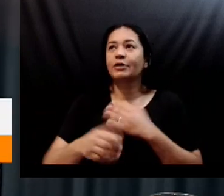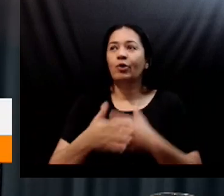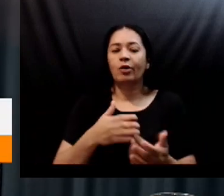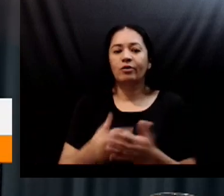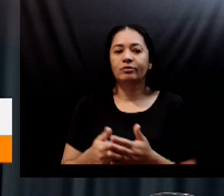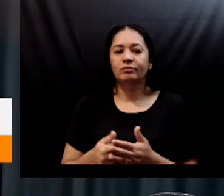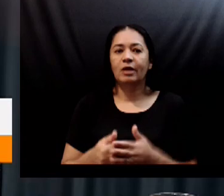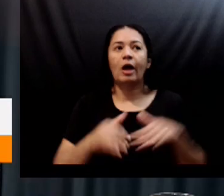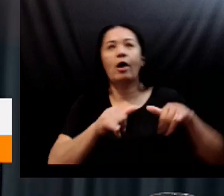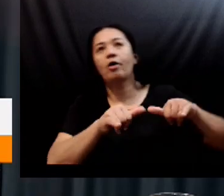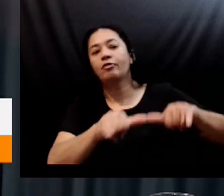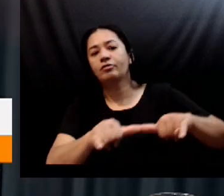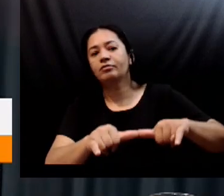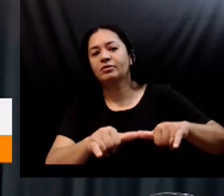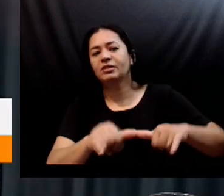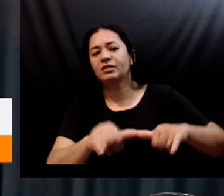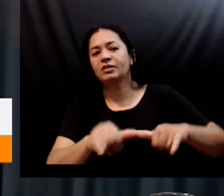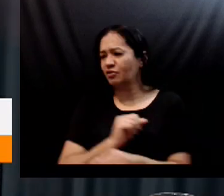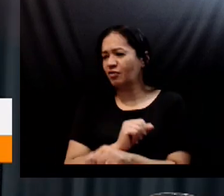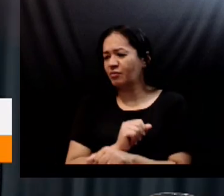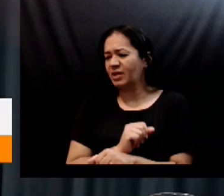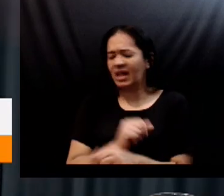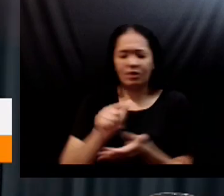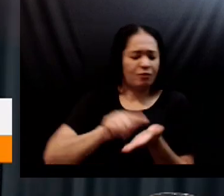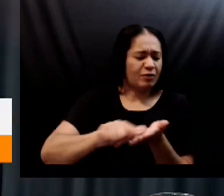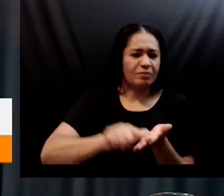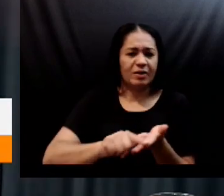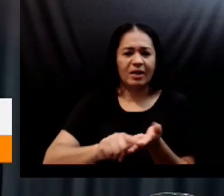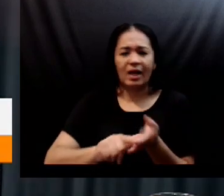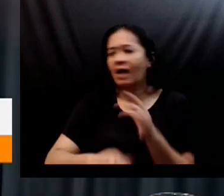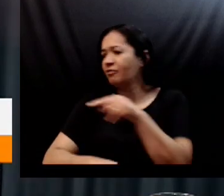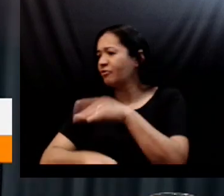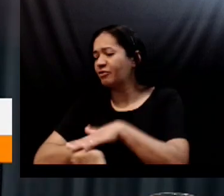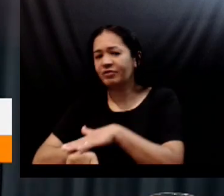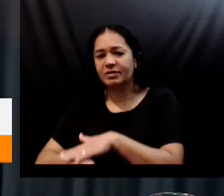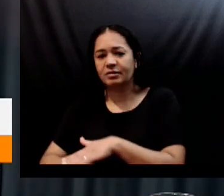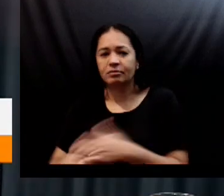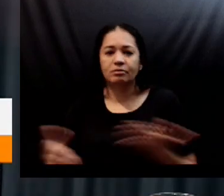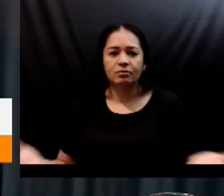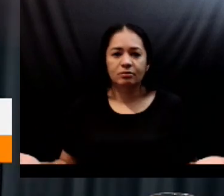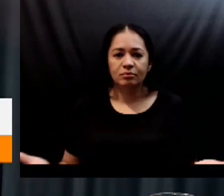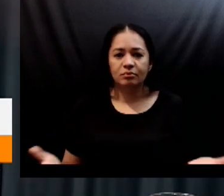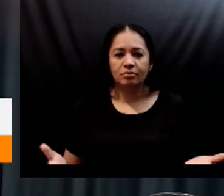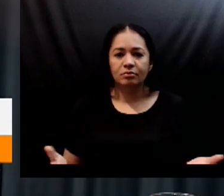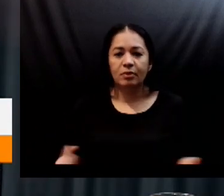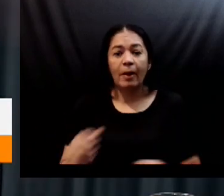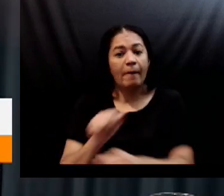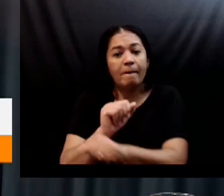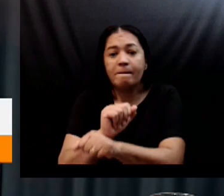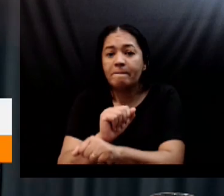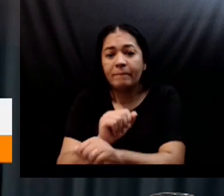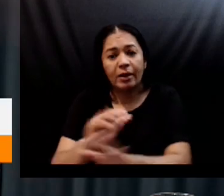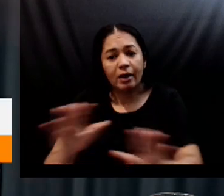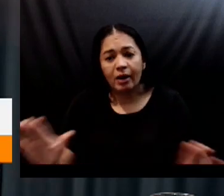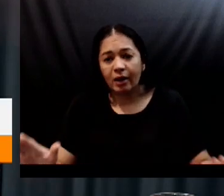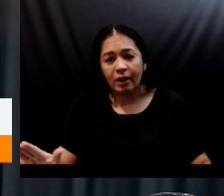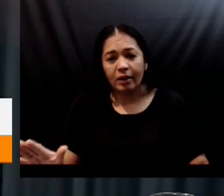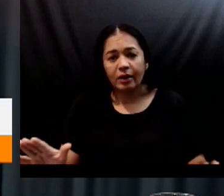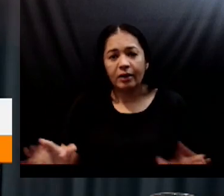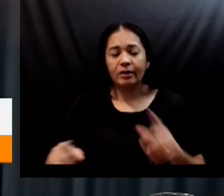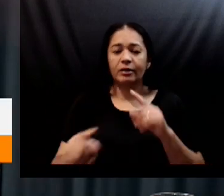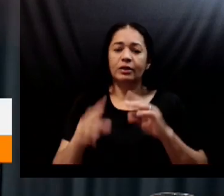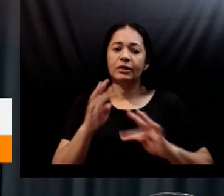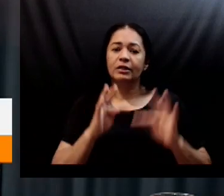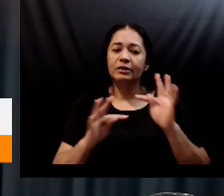tô parada. Não, eu vou fazer uma faxina. Não, mas eu vou fazer alguma coisa". Só para, sabe. E aí, em terapia, a gente precisa ensinar